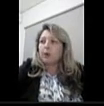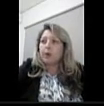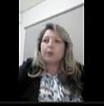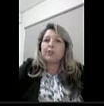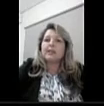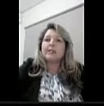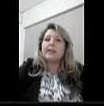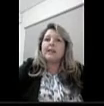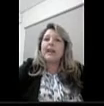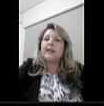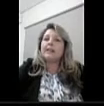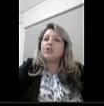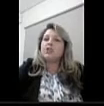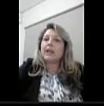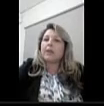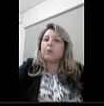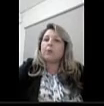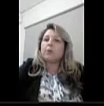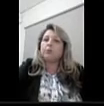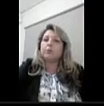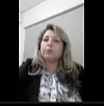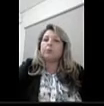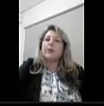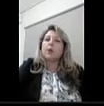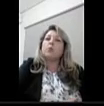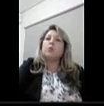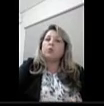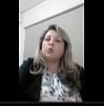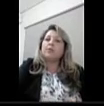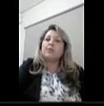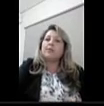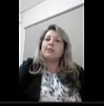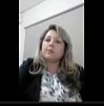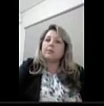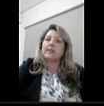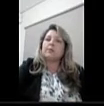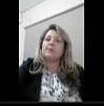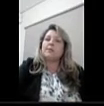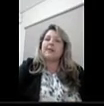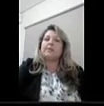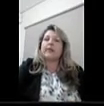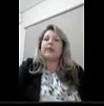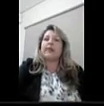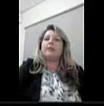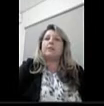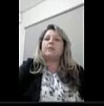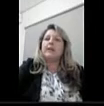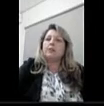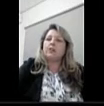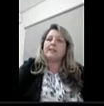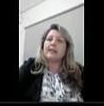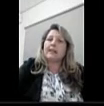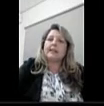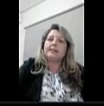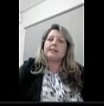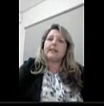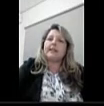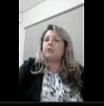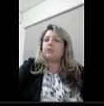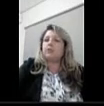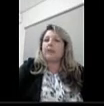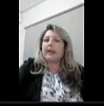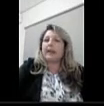periódicas, deixar que o aluno consulte, então às vezes os alunos mais velhos de séries